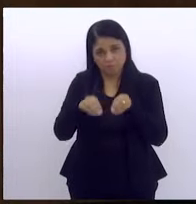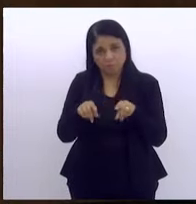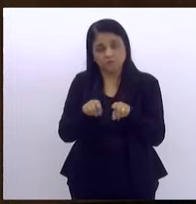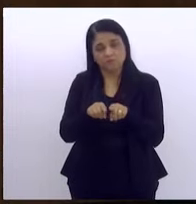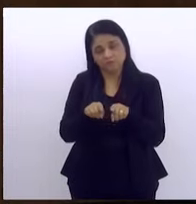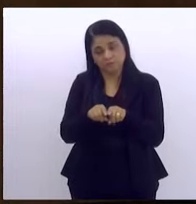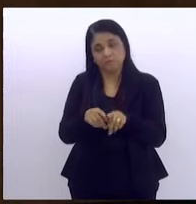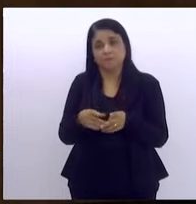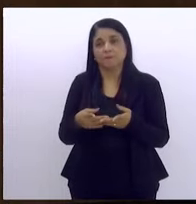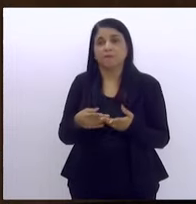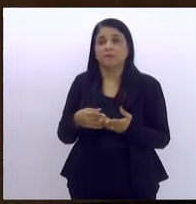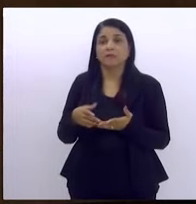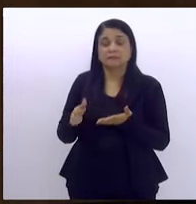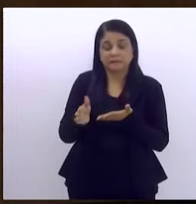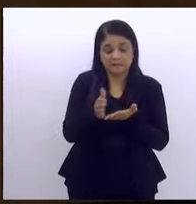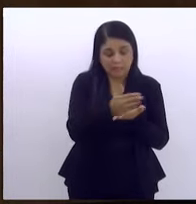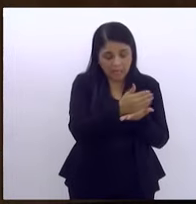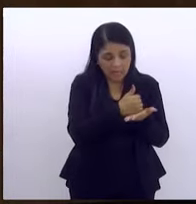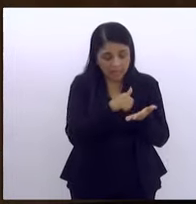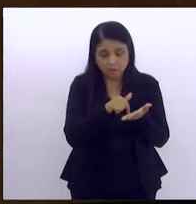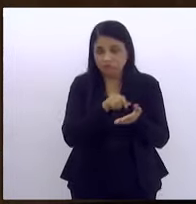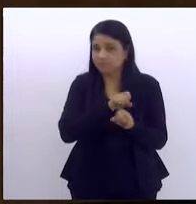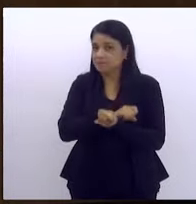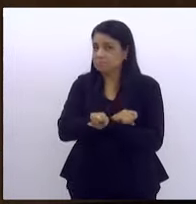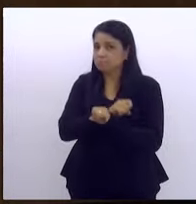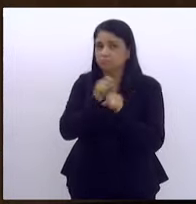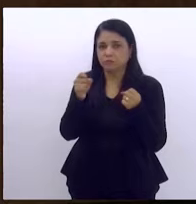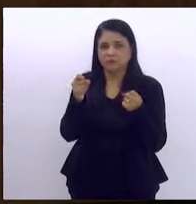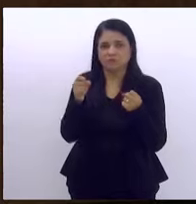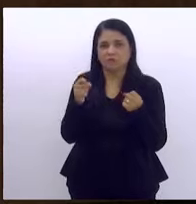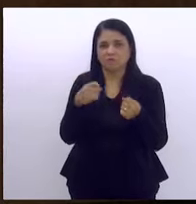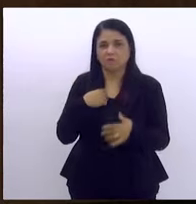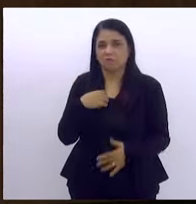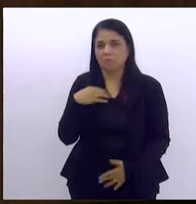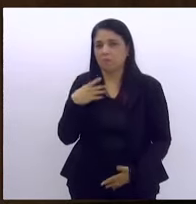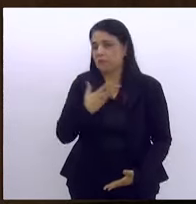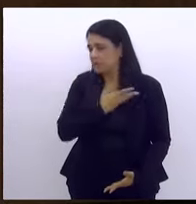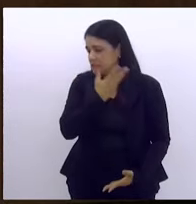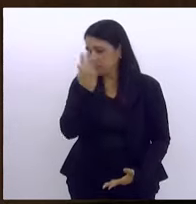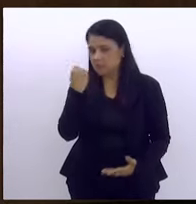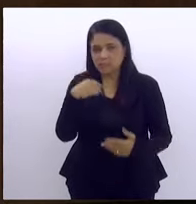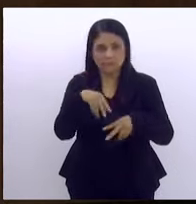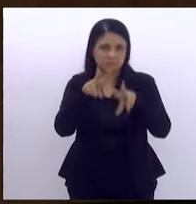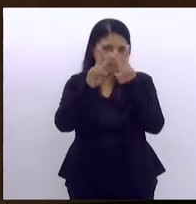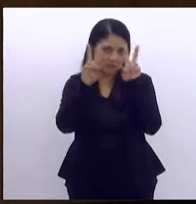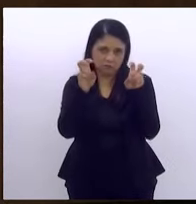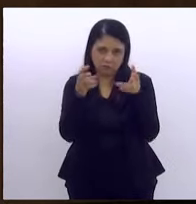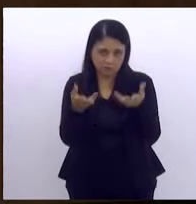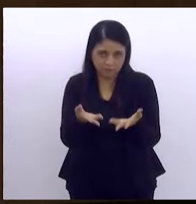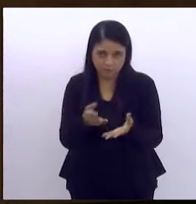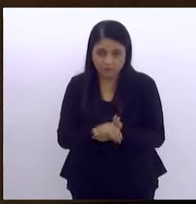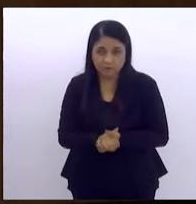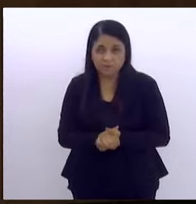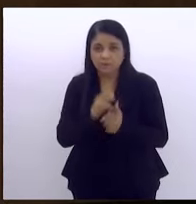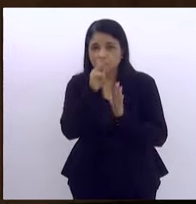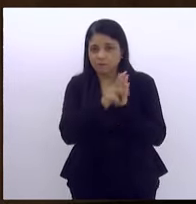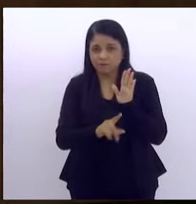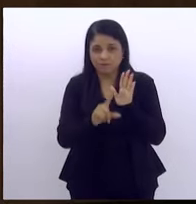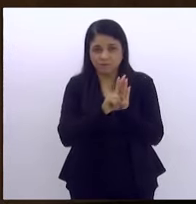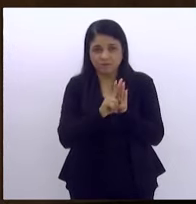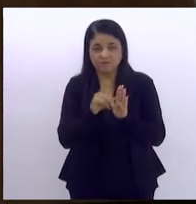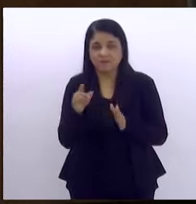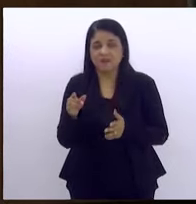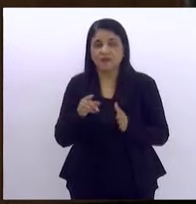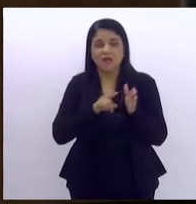de alguns dados, é impossível passar inerte sobre a matéria. Rapidamente, de acordo com a